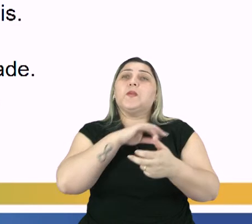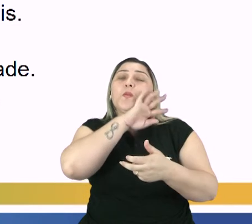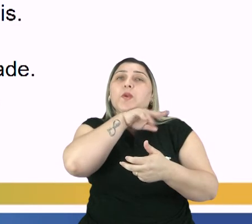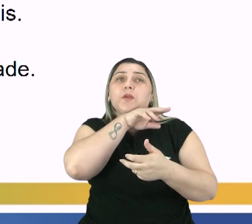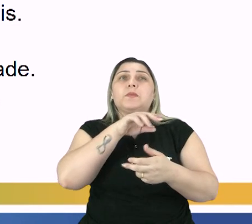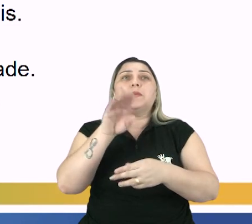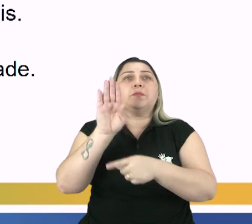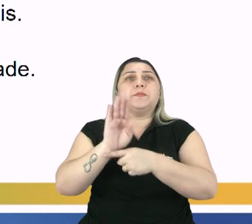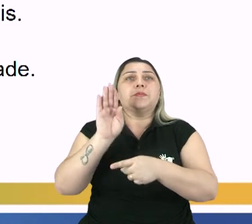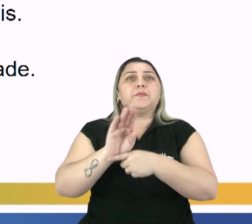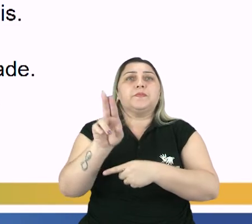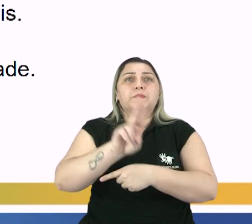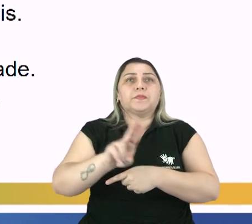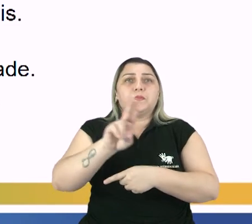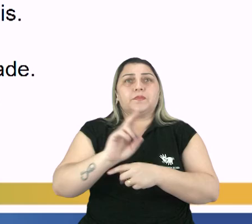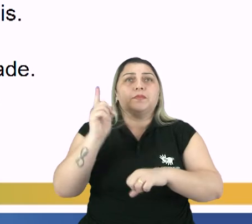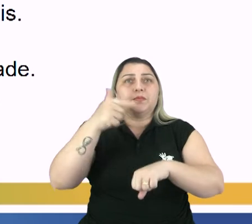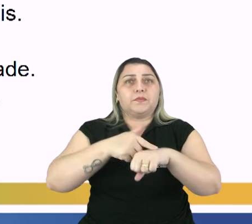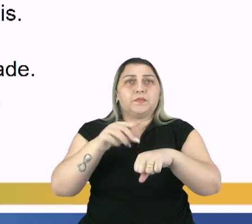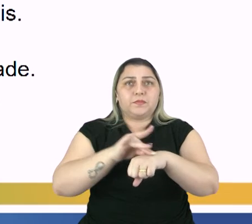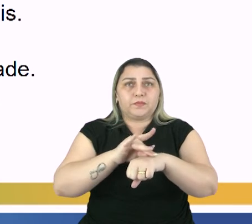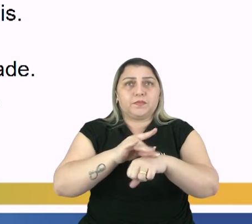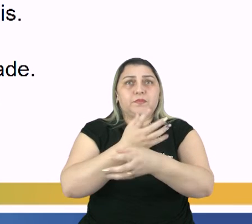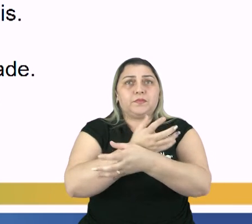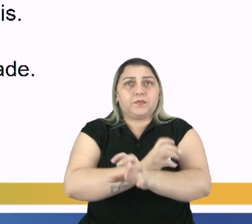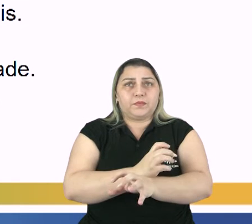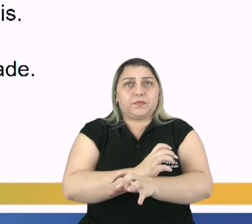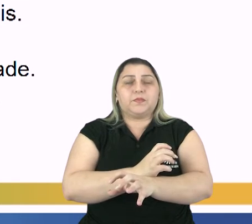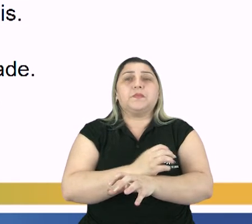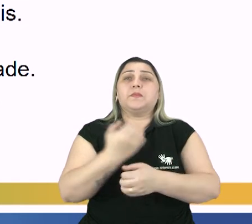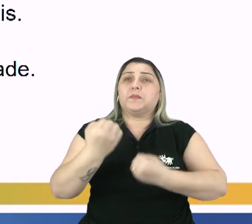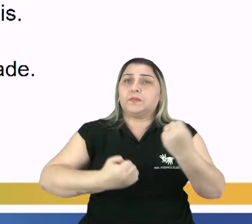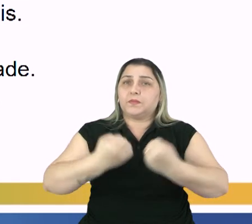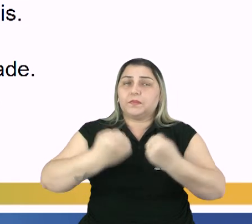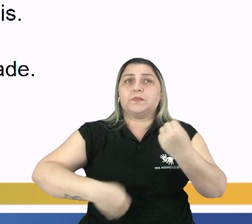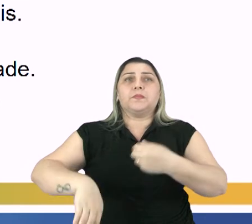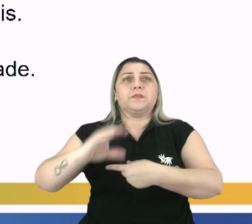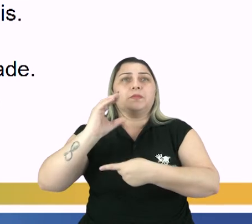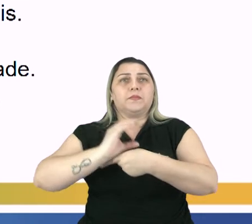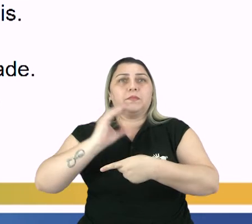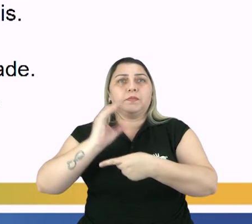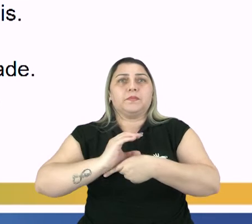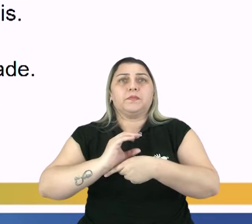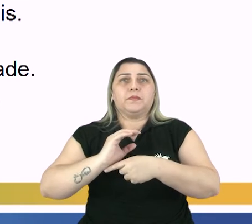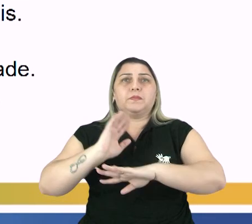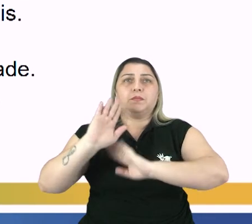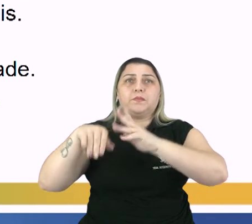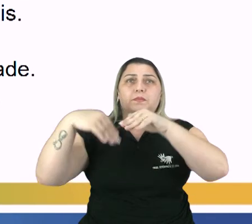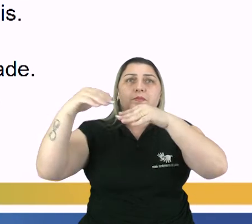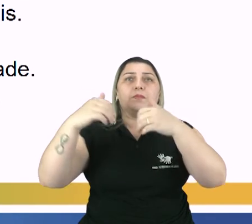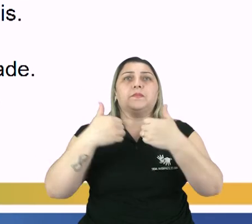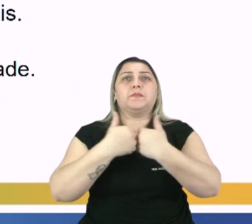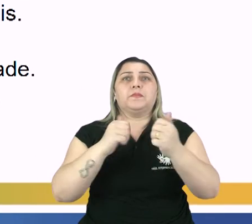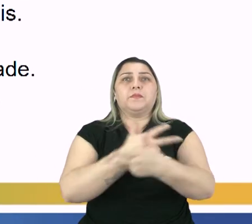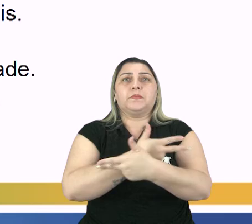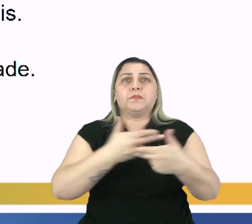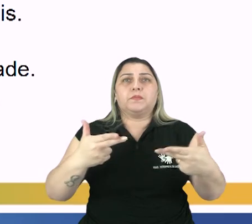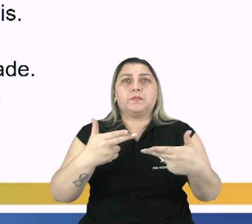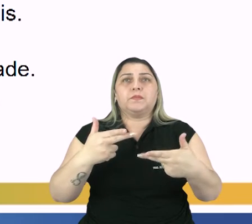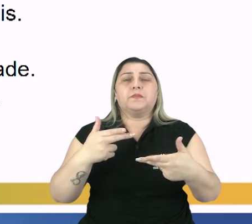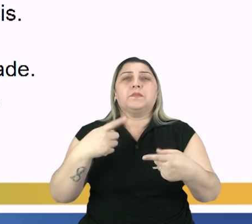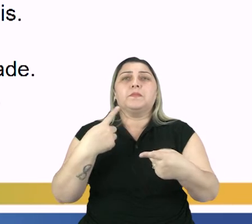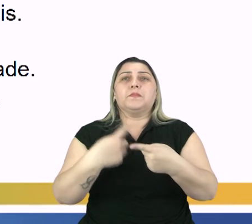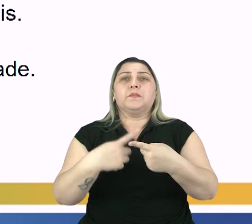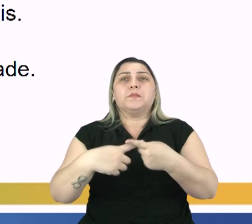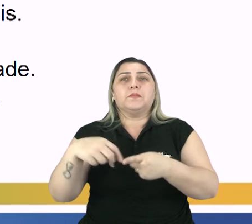animal. Letra B, utilização de combustíveis fósseis para mover os automóveis. Letra C, desenvolvimento de meios